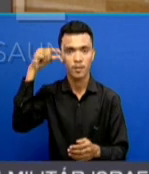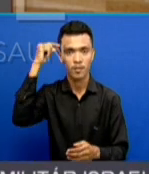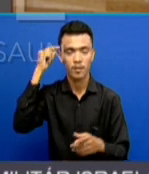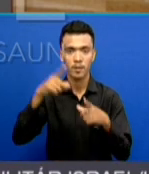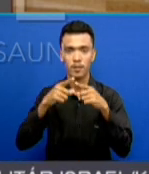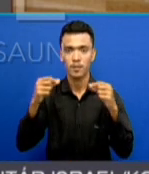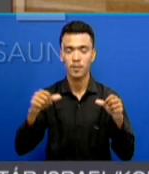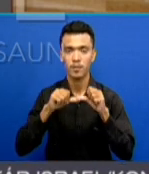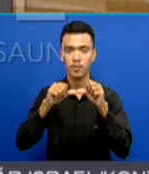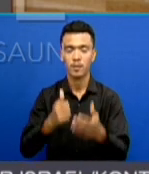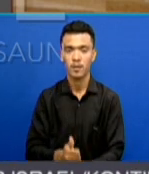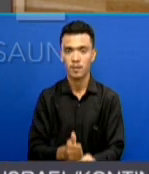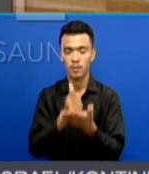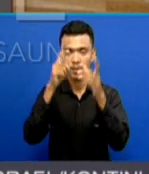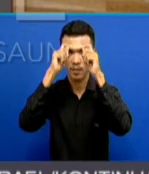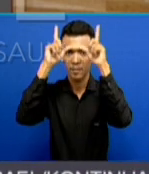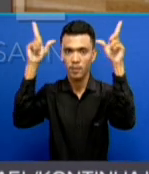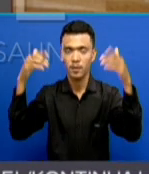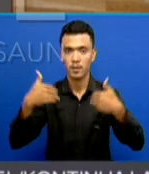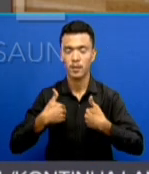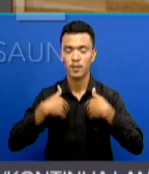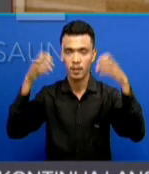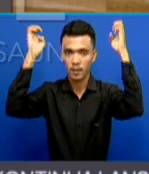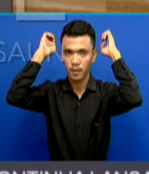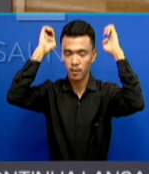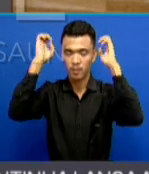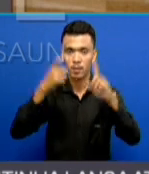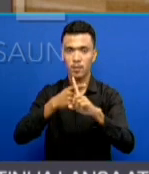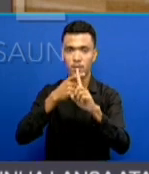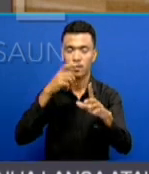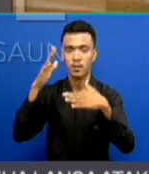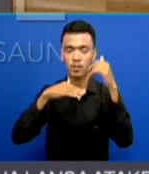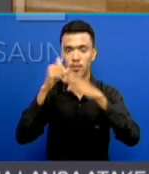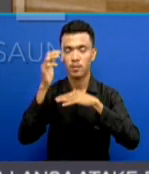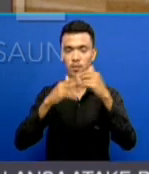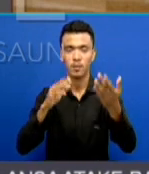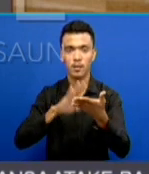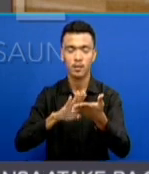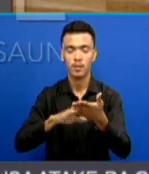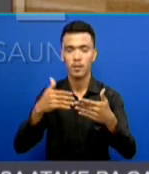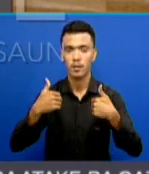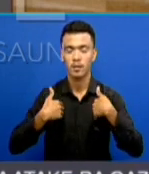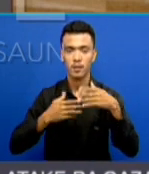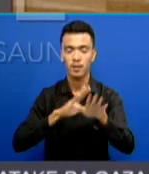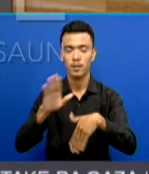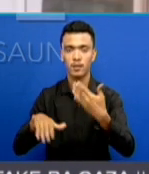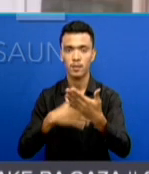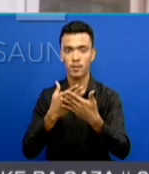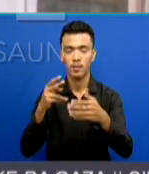Goveru Japaun kontinua apoiu Timor-Leste e a setor edukasaun, li Rusi konstrui escola e a territorio nasional.